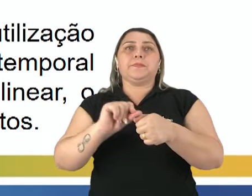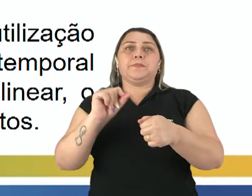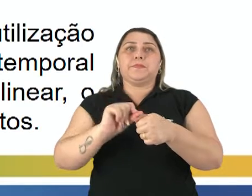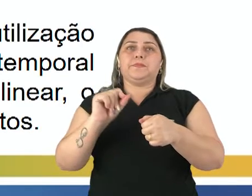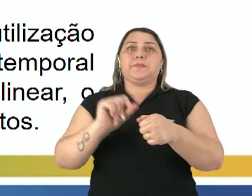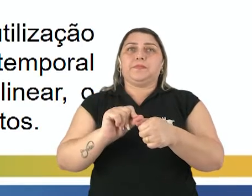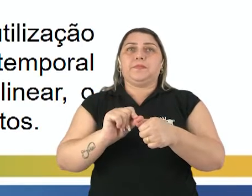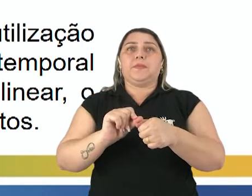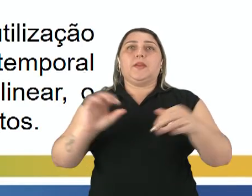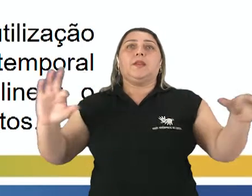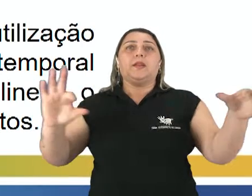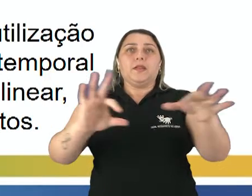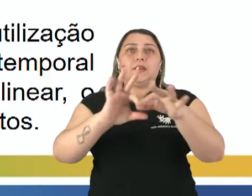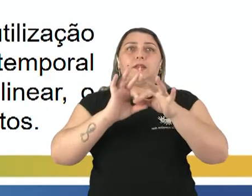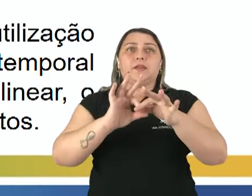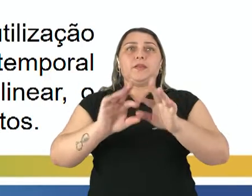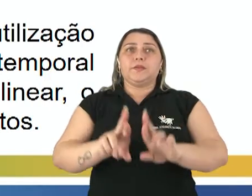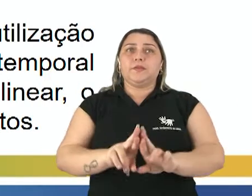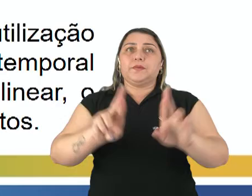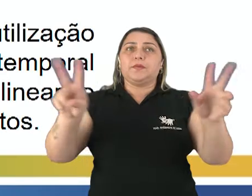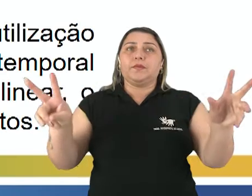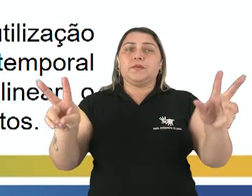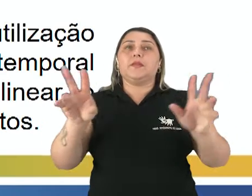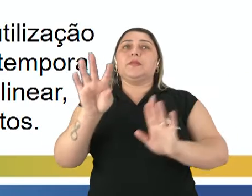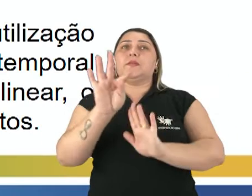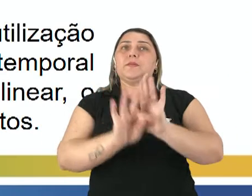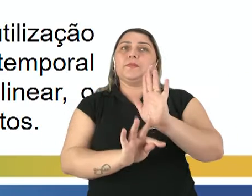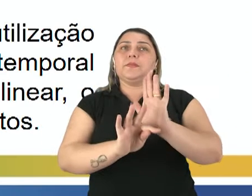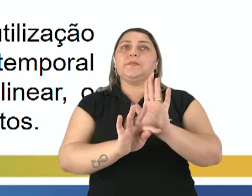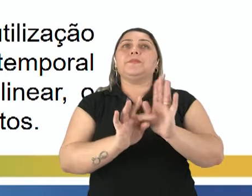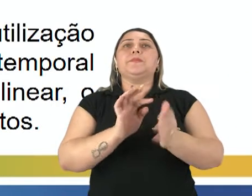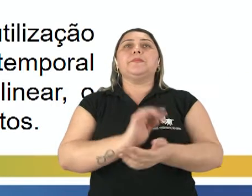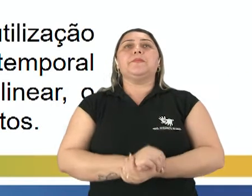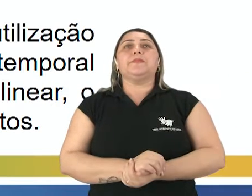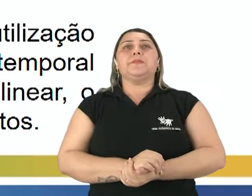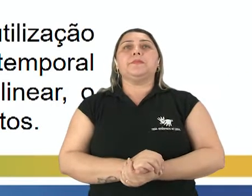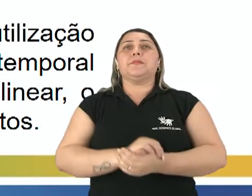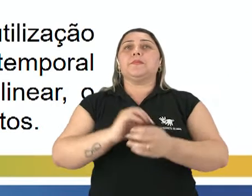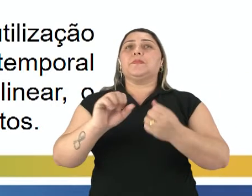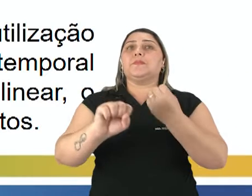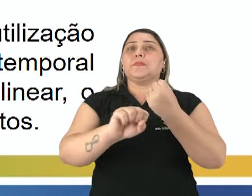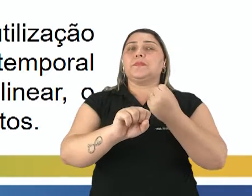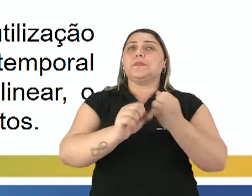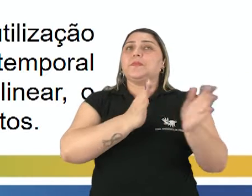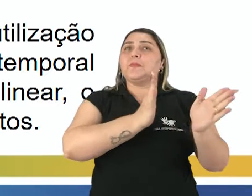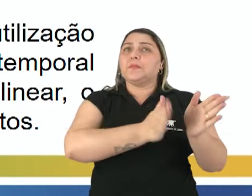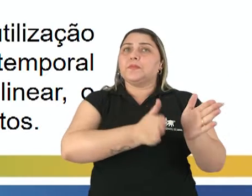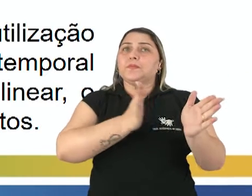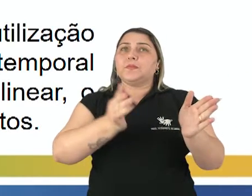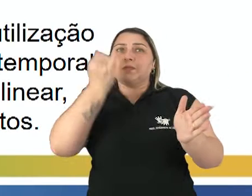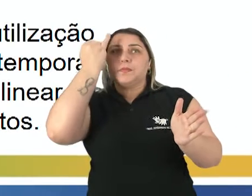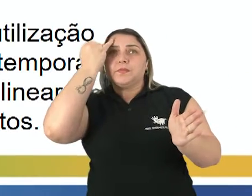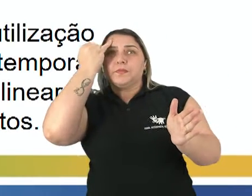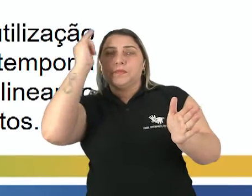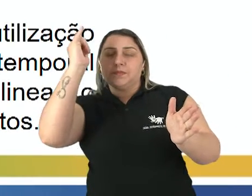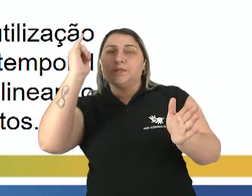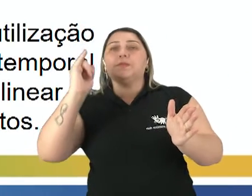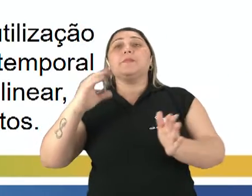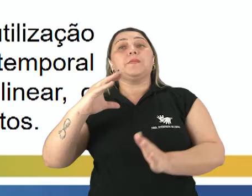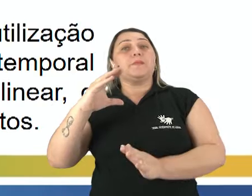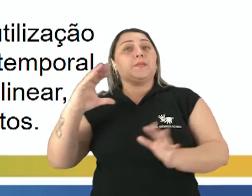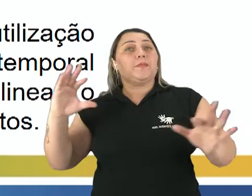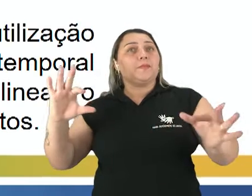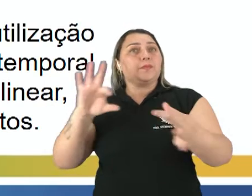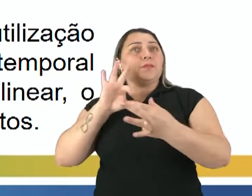as articulações e ligações entre as diferentes partes do texto, bem como a sequência de ideias